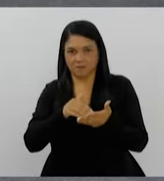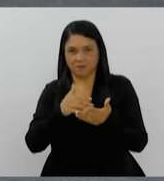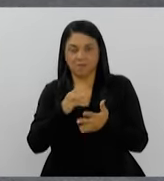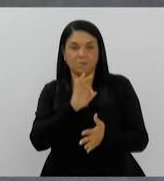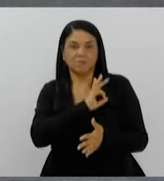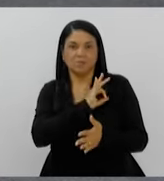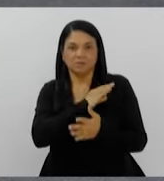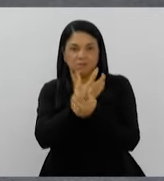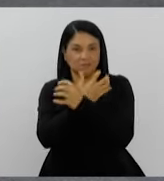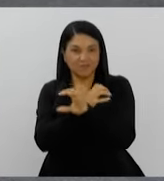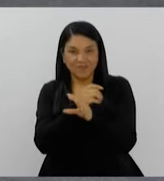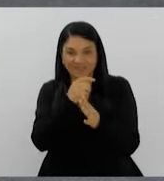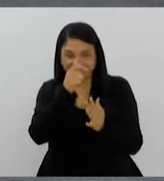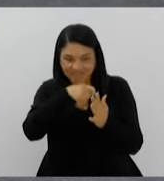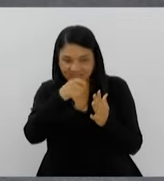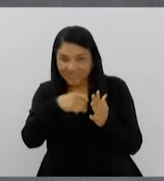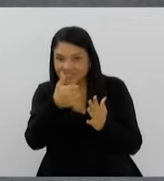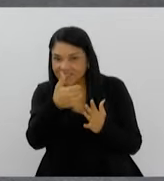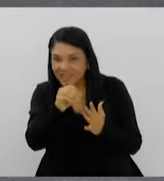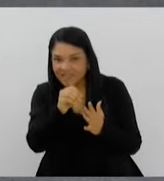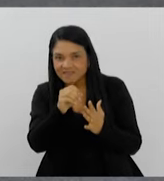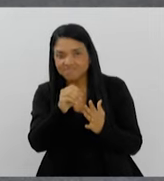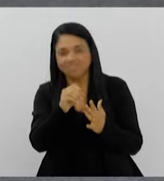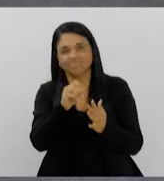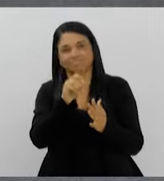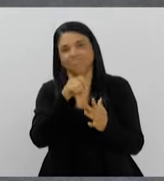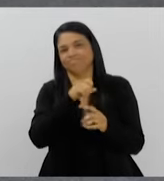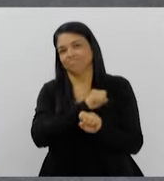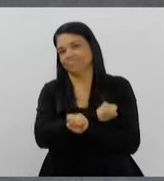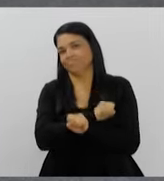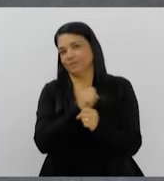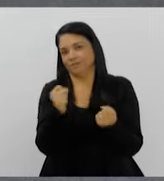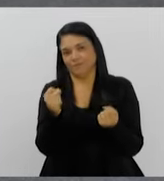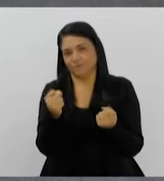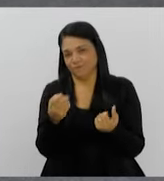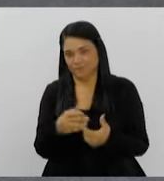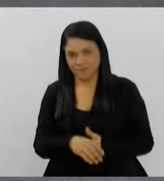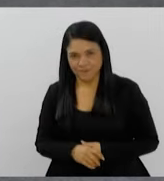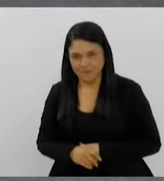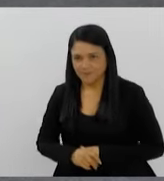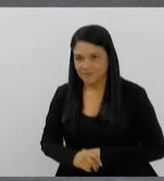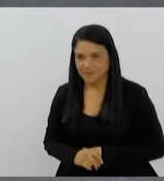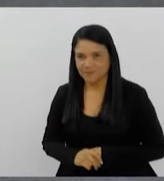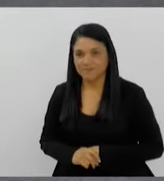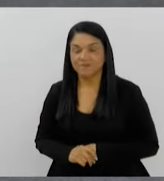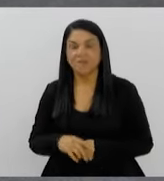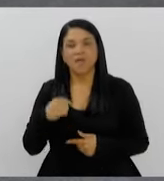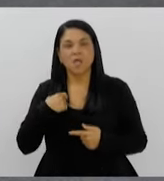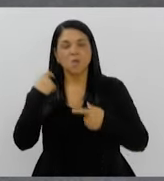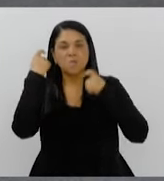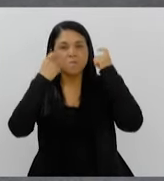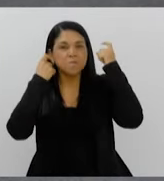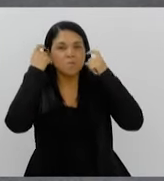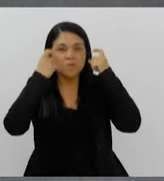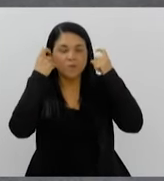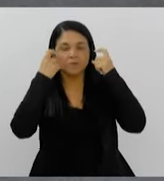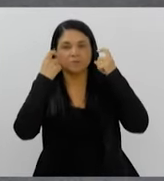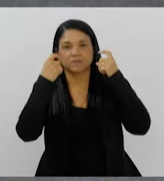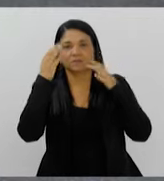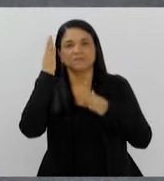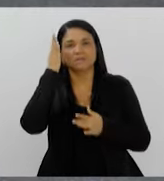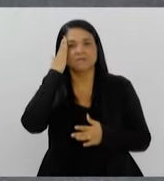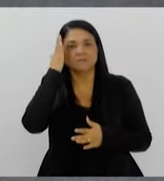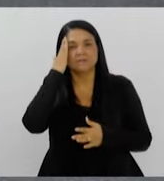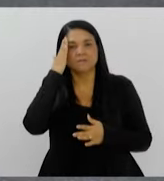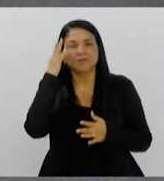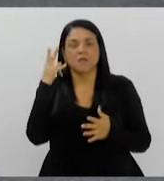10 meses no cargo e isso me deixa preocupado porque a gente sabe que o